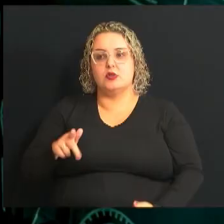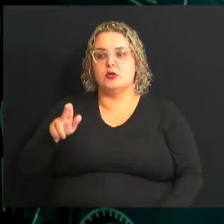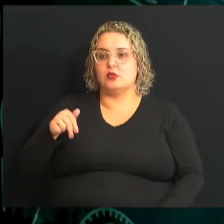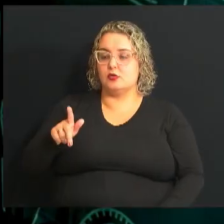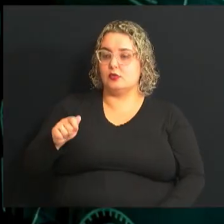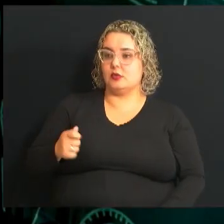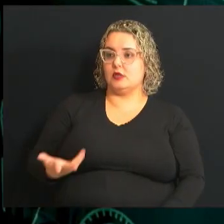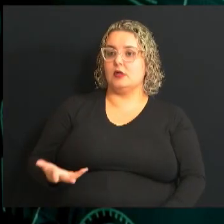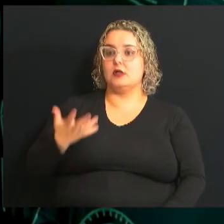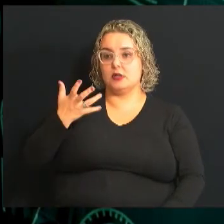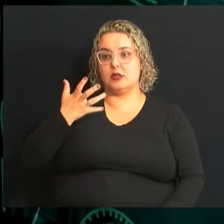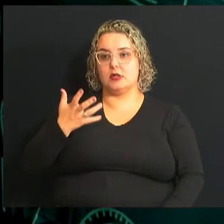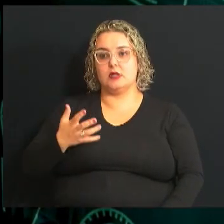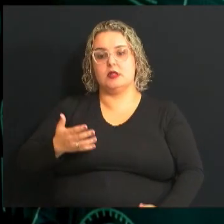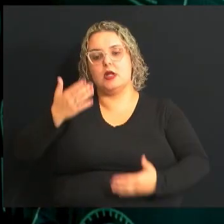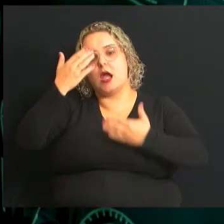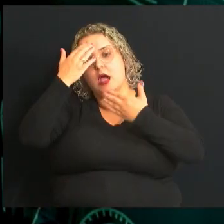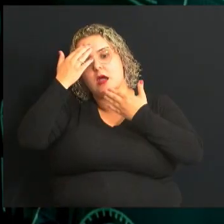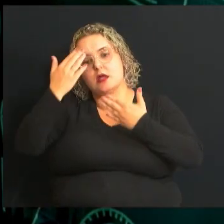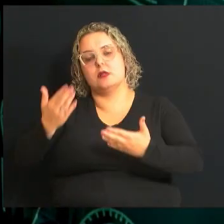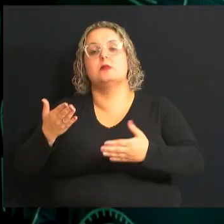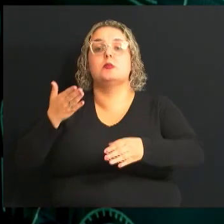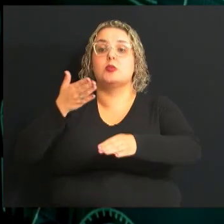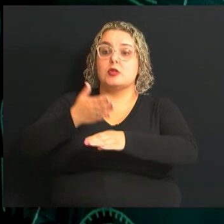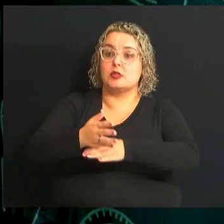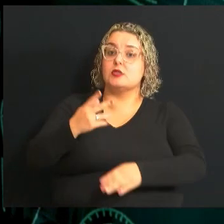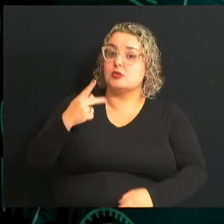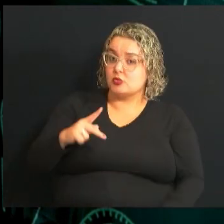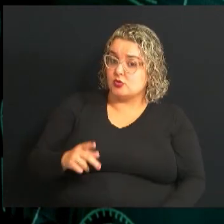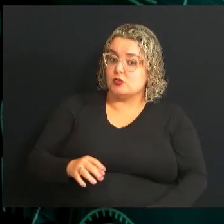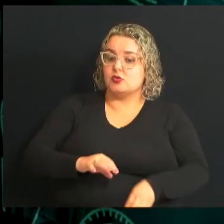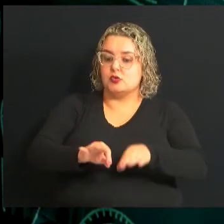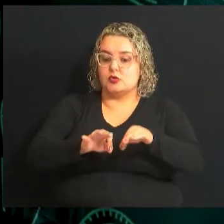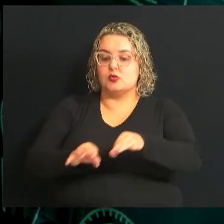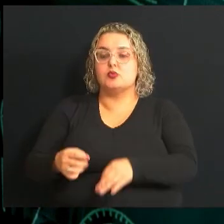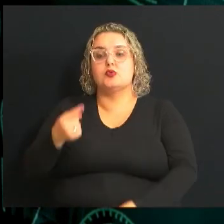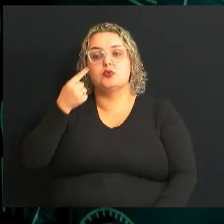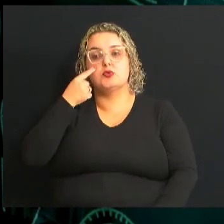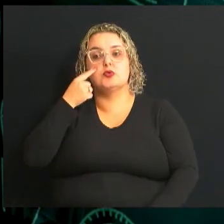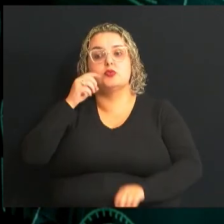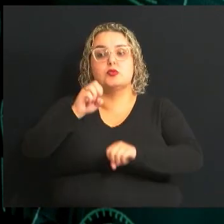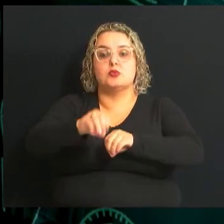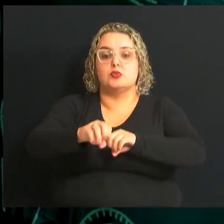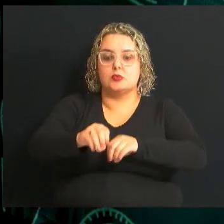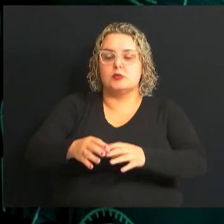queria agradecer demais a sua participação aqui no quadro De Olho na Educação.